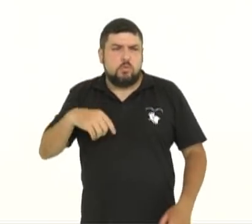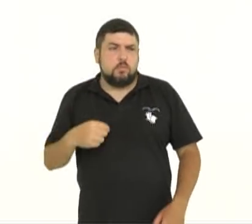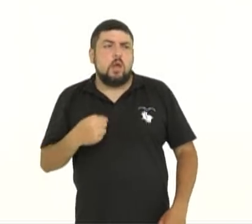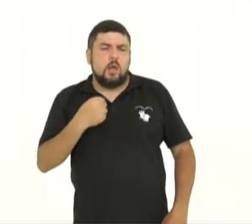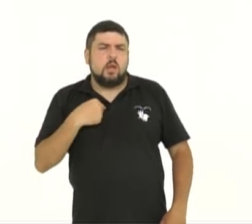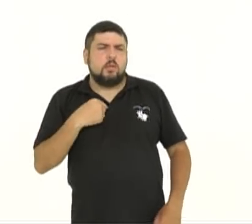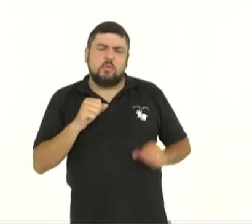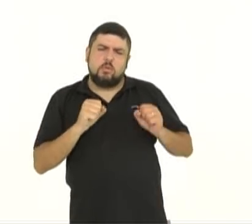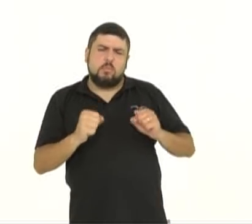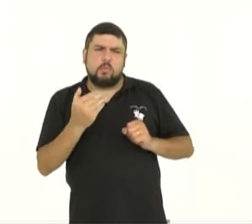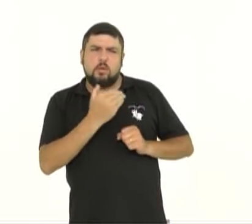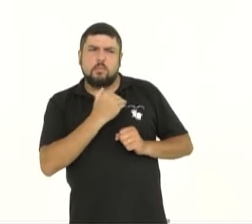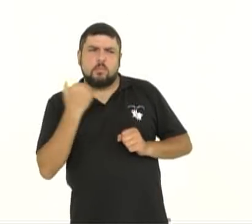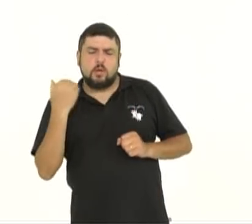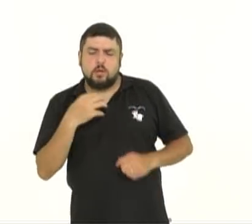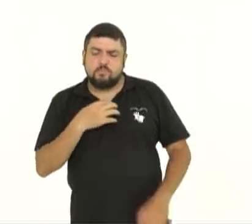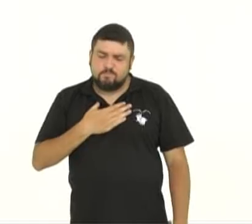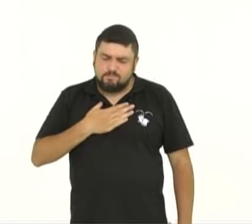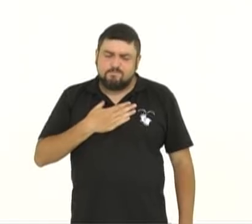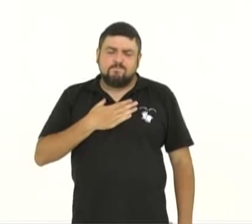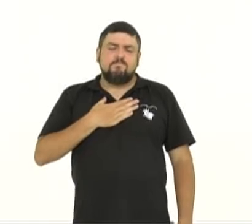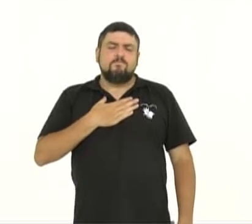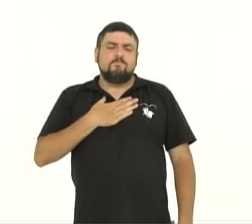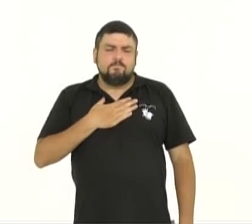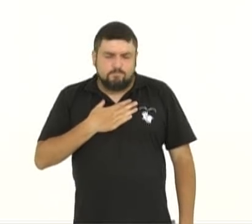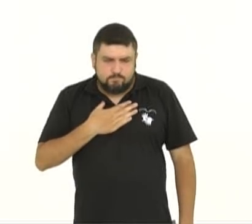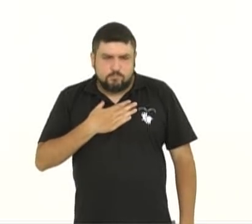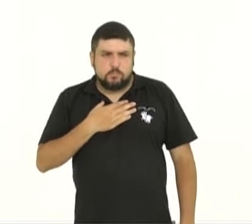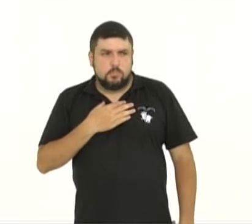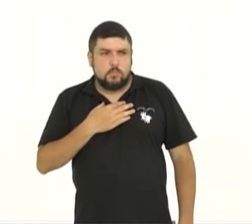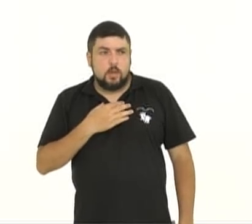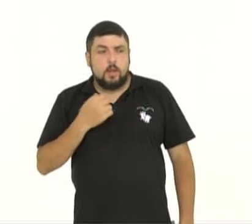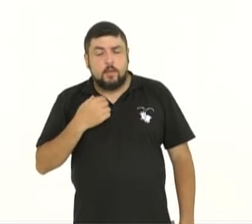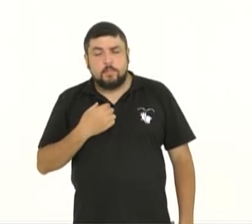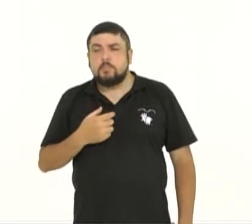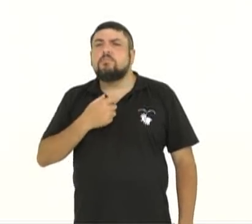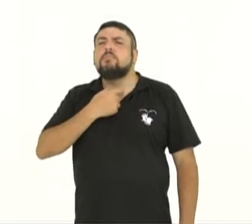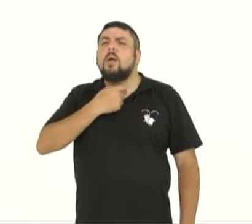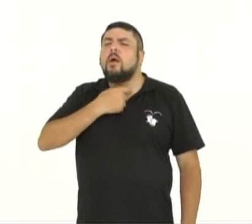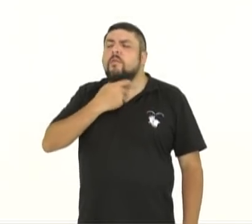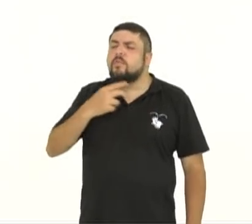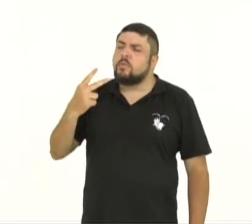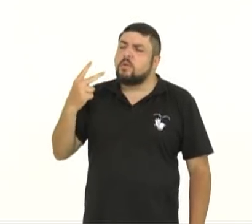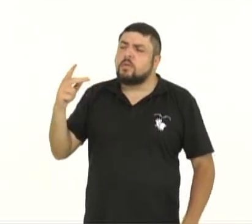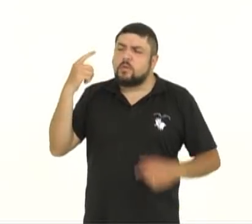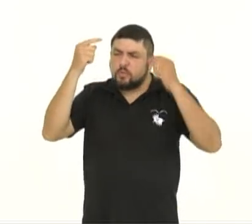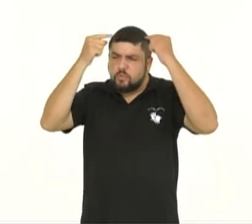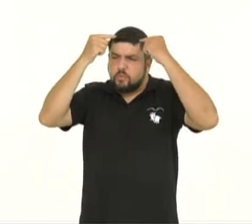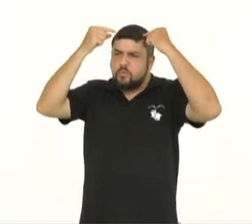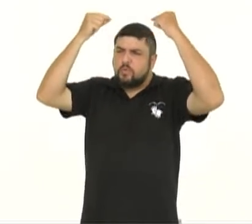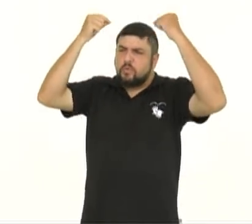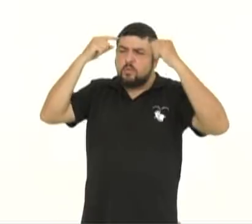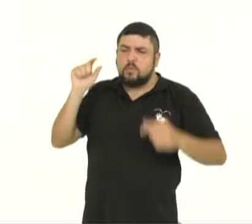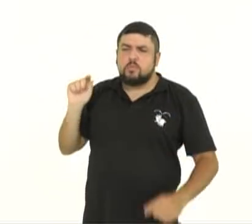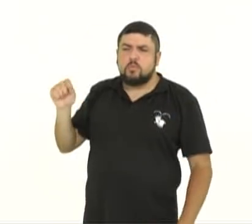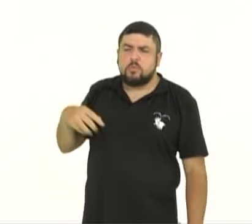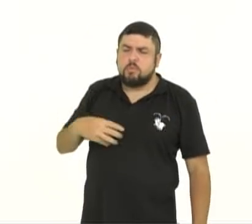diz Batman com um suspiro. No tom da sua voz está a lamúria milenar da espécie dos que